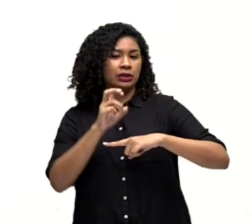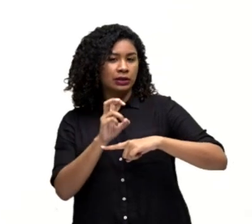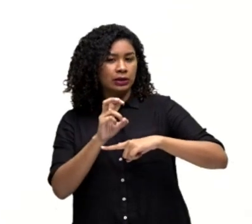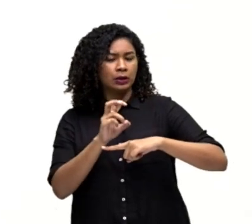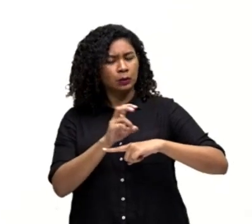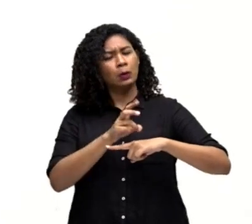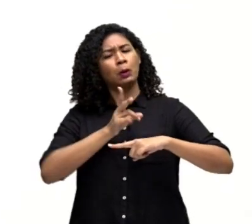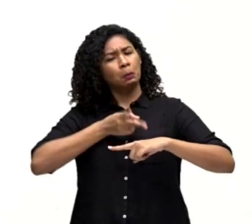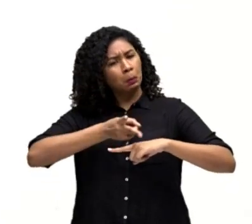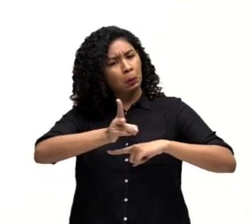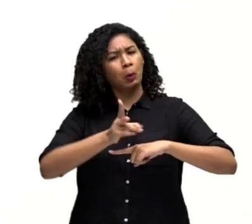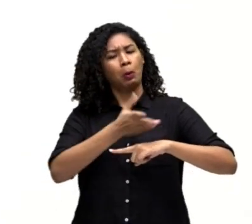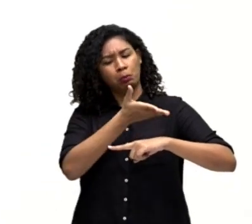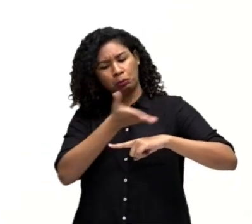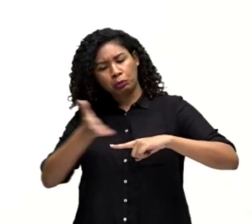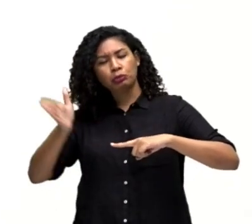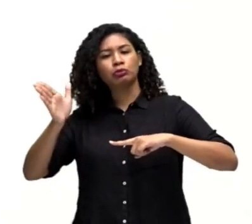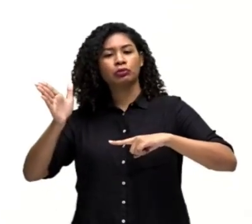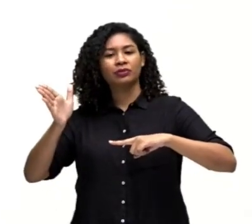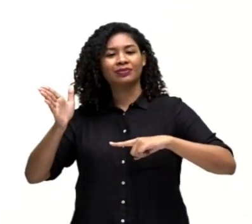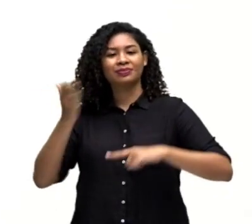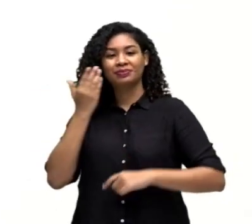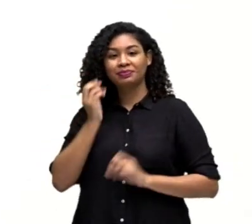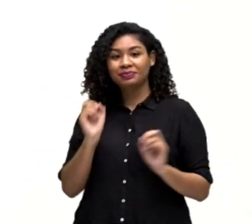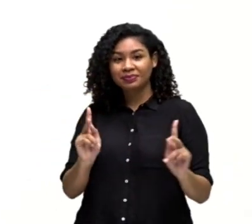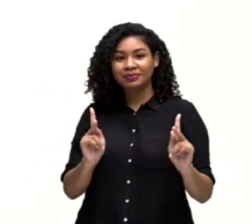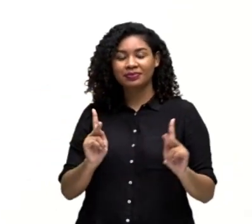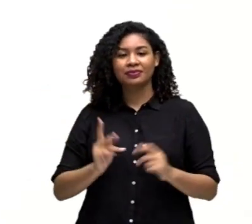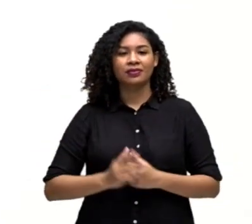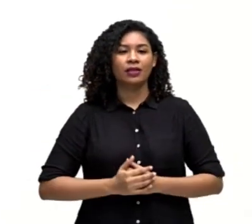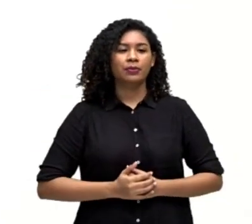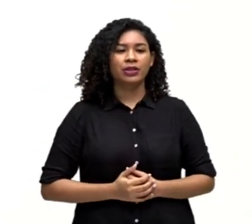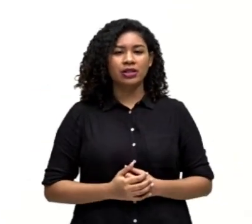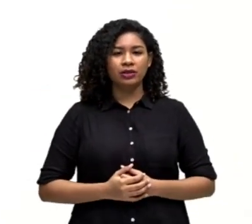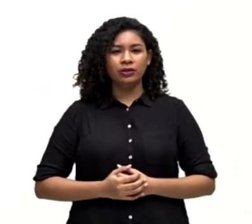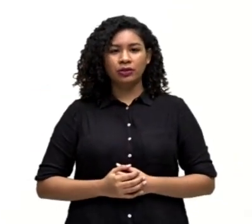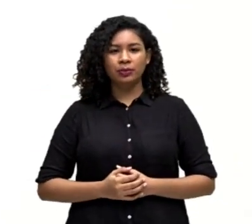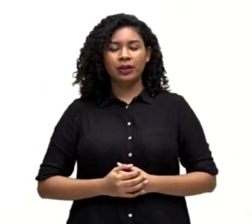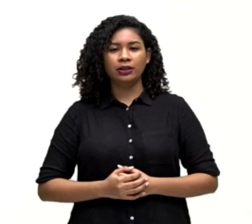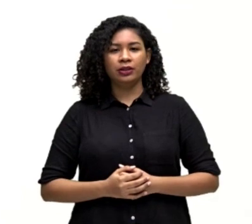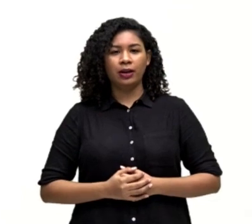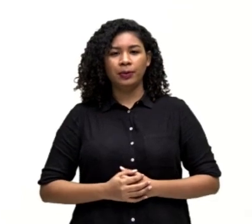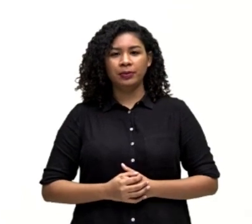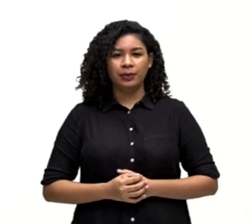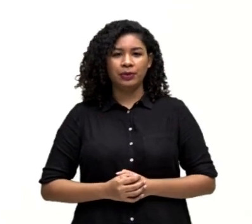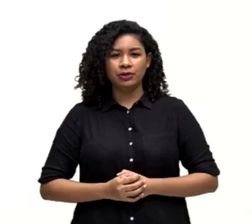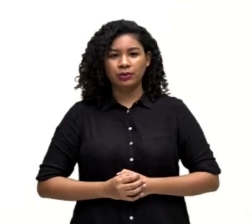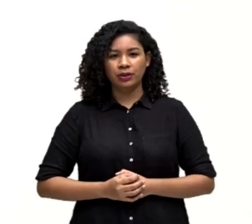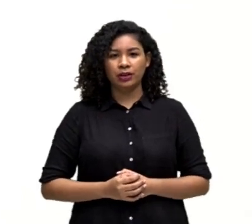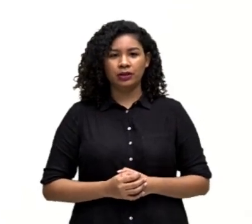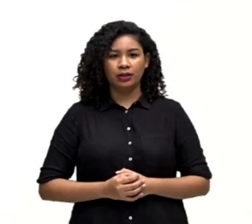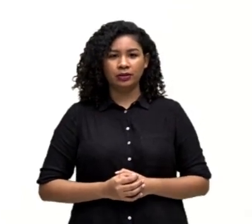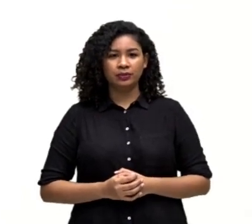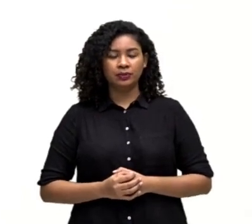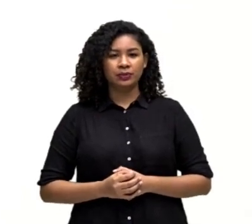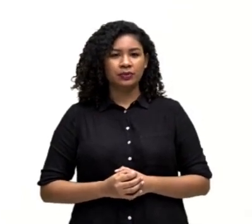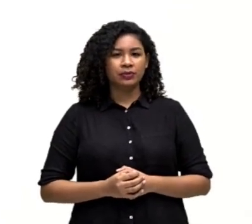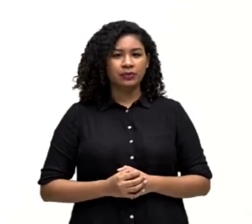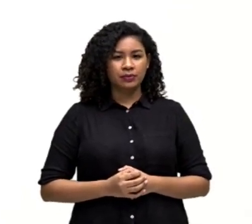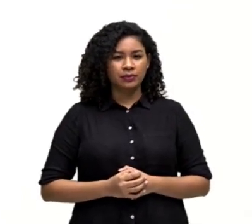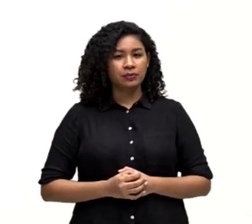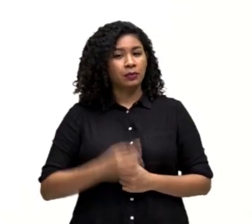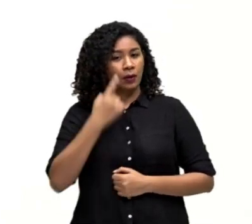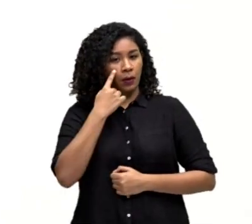assim sucessivamente. Tranquilo? Beleza, vamos lá. As frações decimais podem